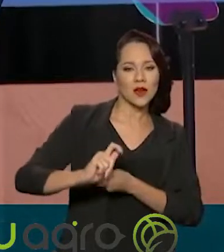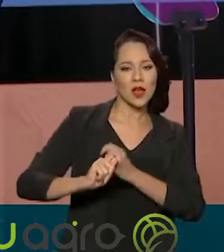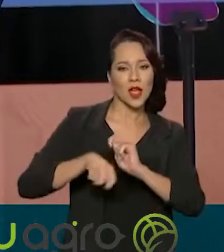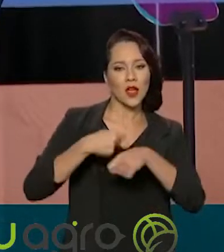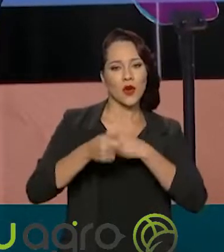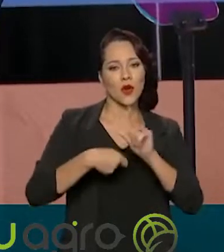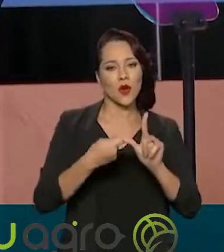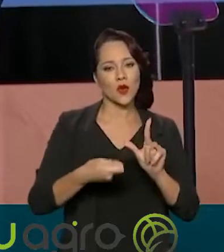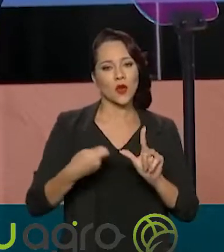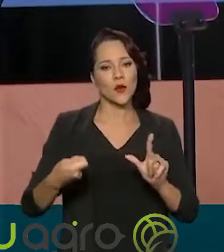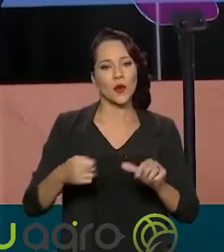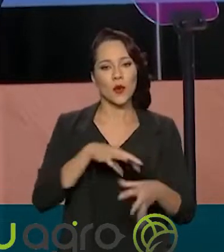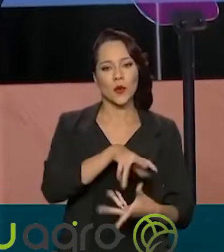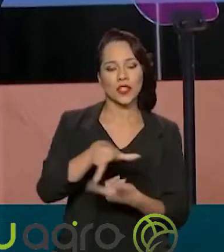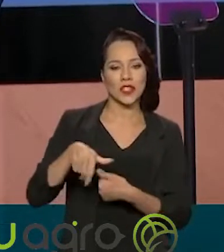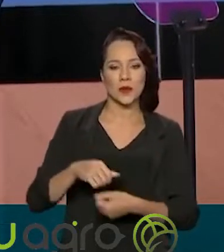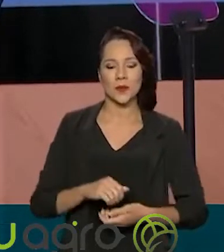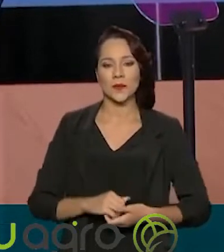econômico mundial.